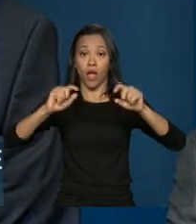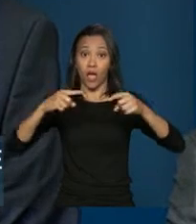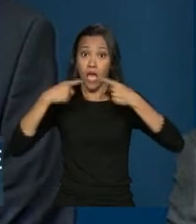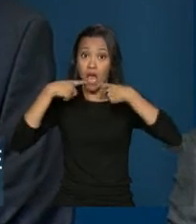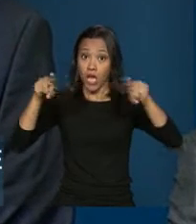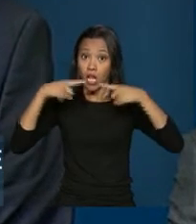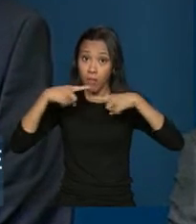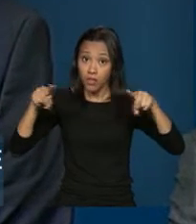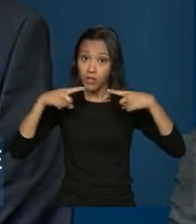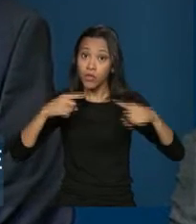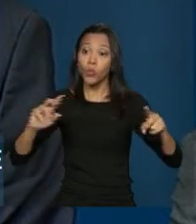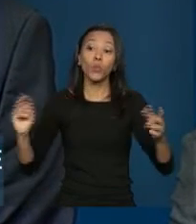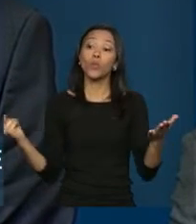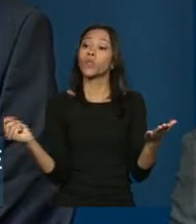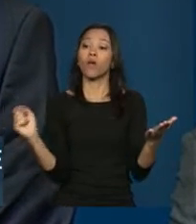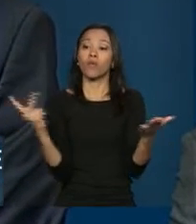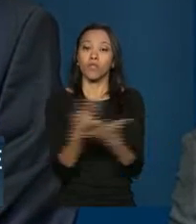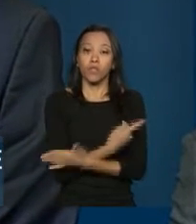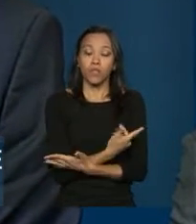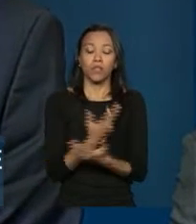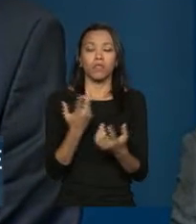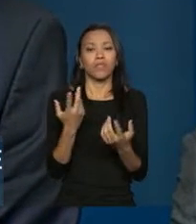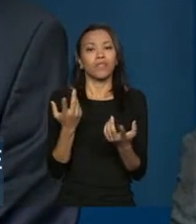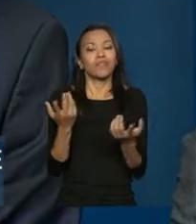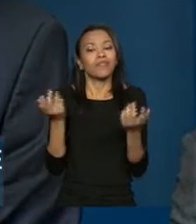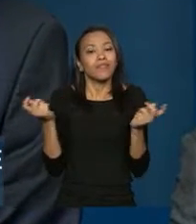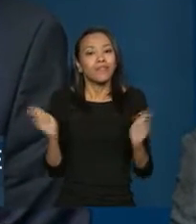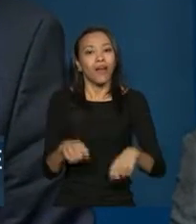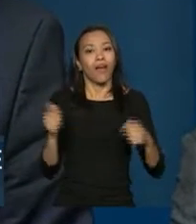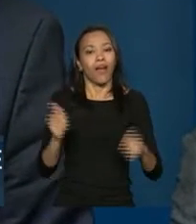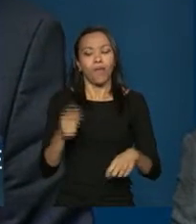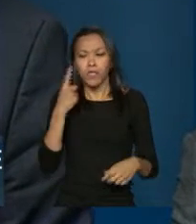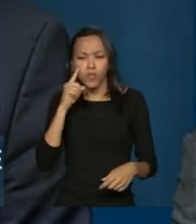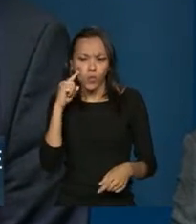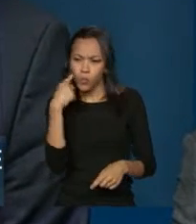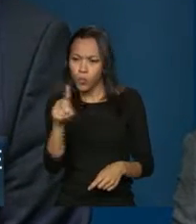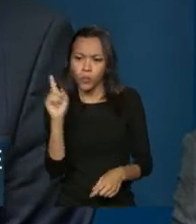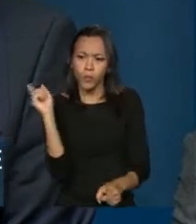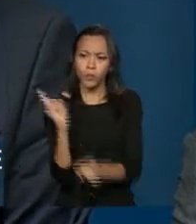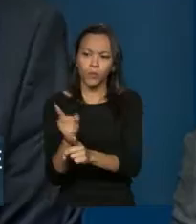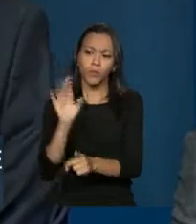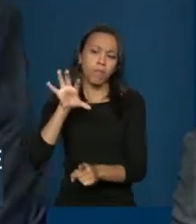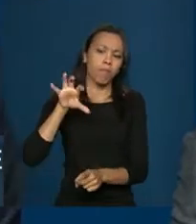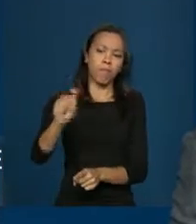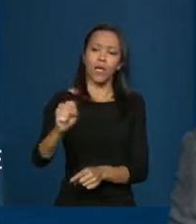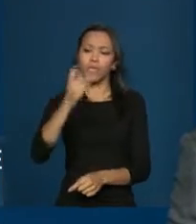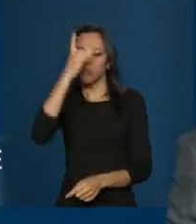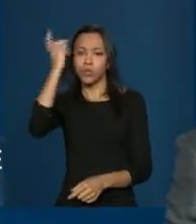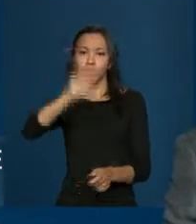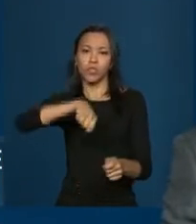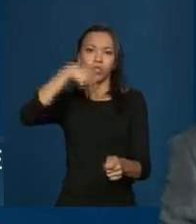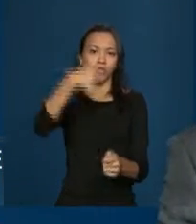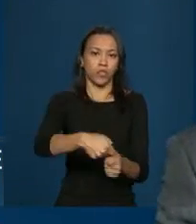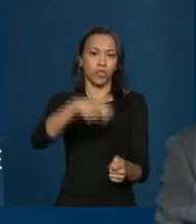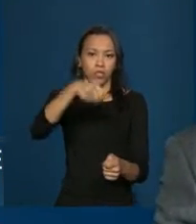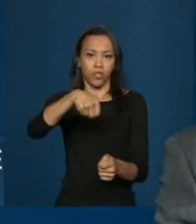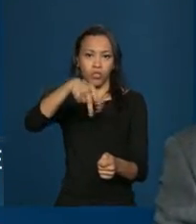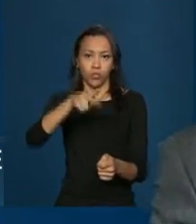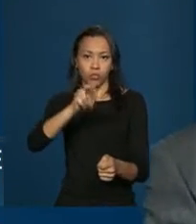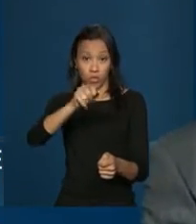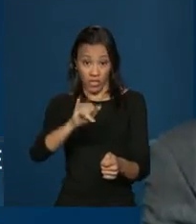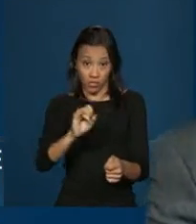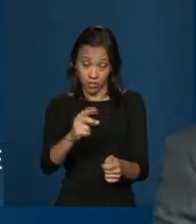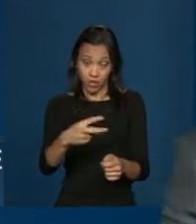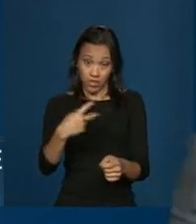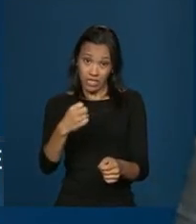denúncia, gerar a informação que permita a apuração e punição dos culpados. Se eu não me engano, e aí me